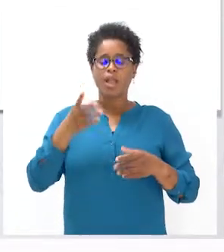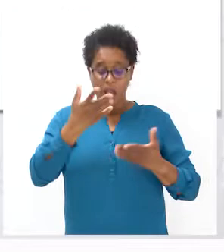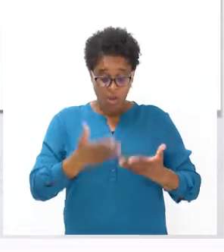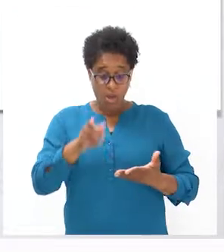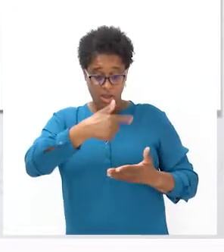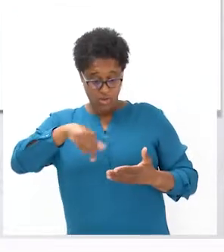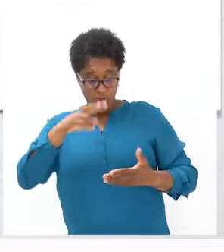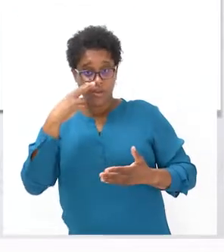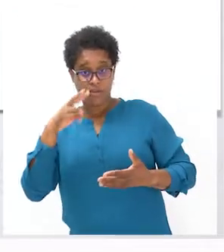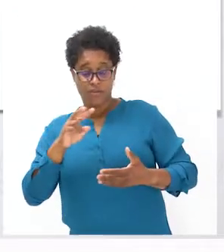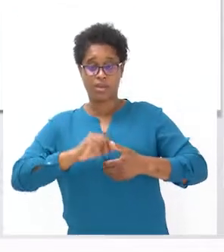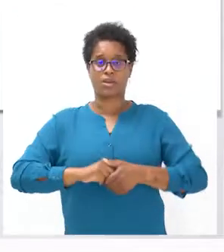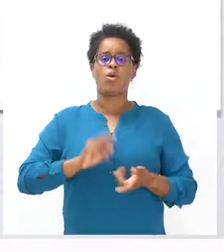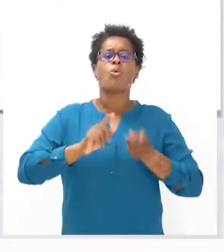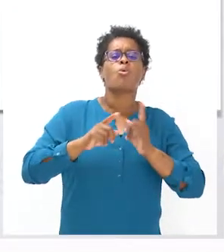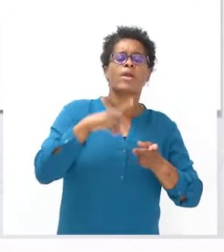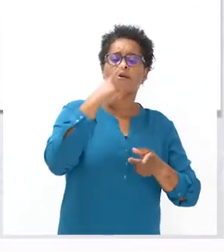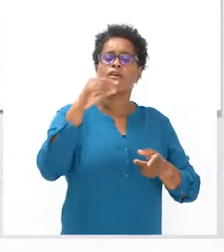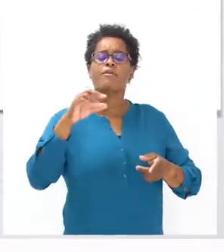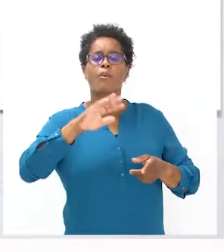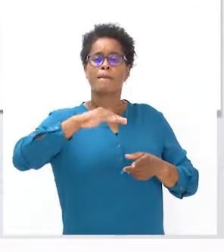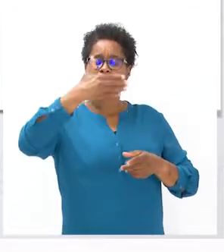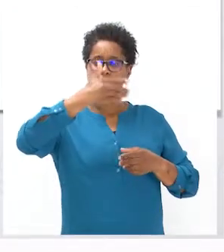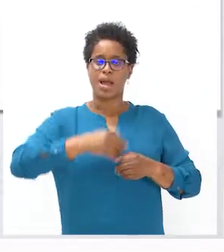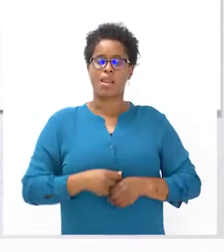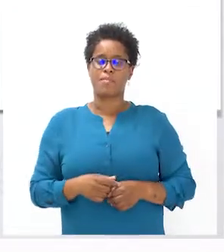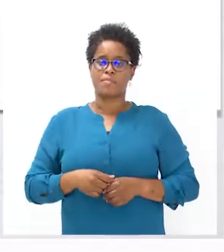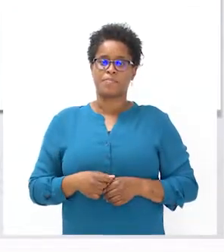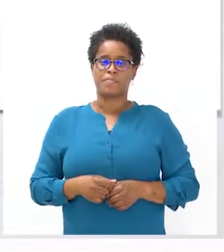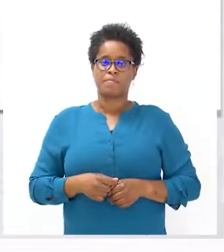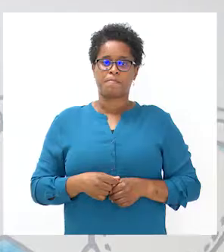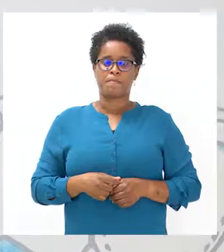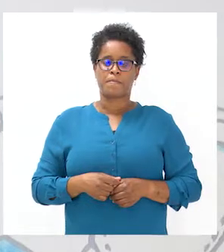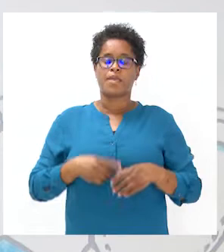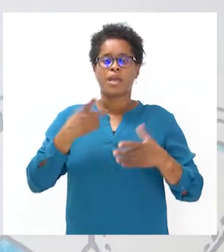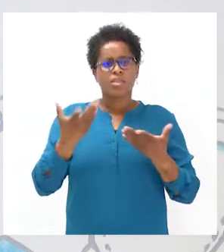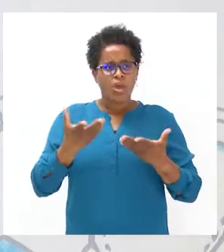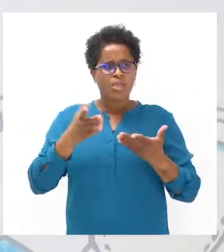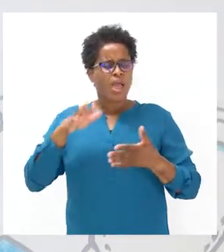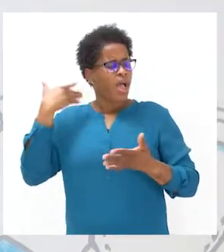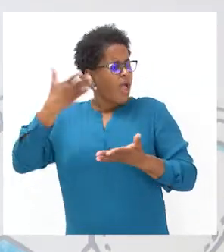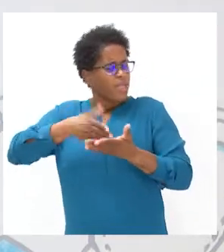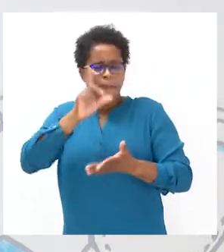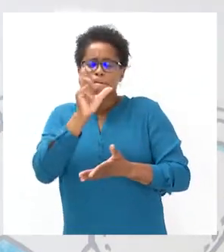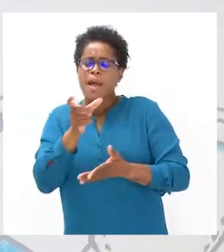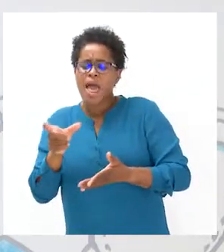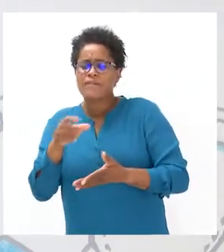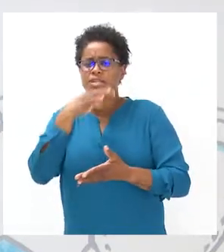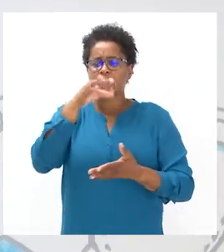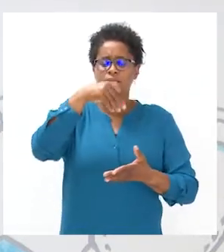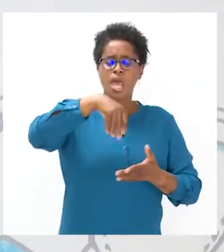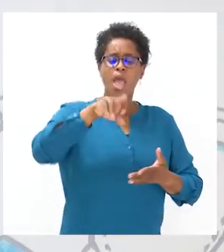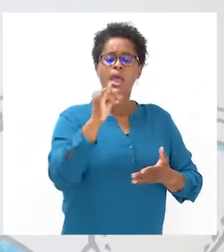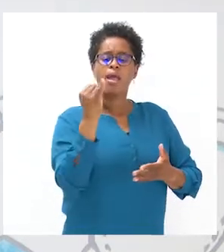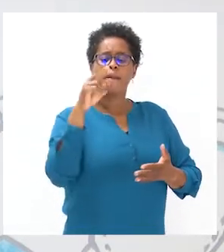Vejamos agora o que é verbo principal. Até a palavra diz